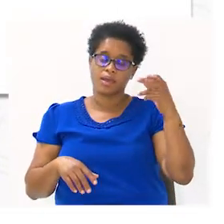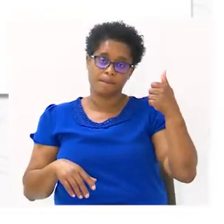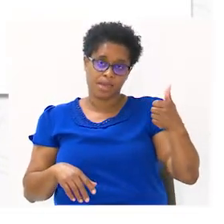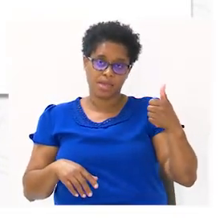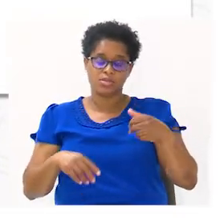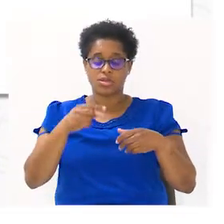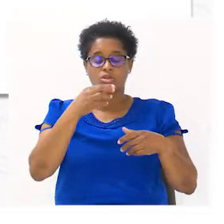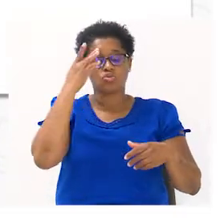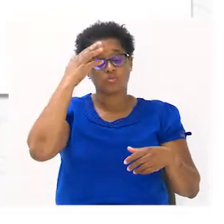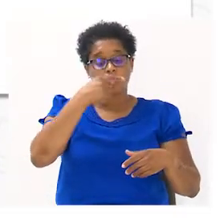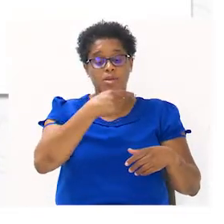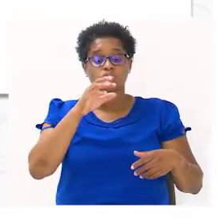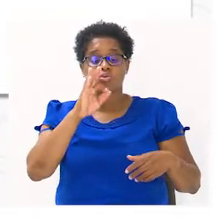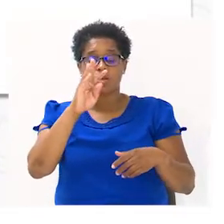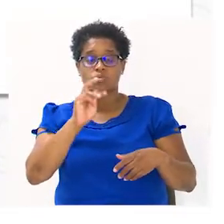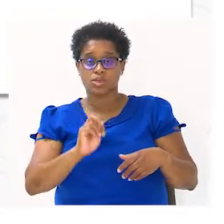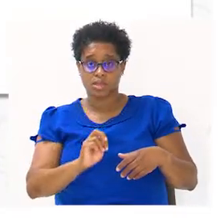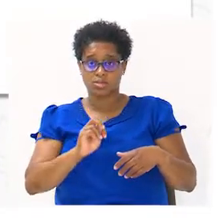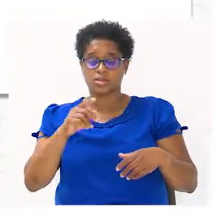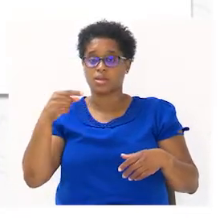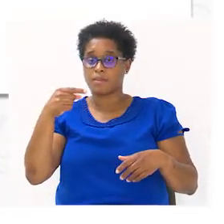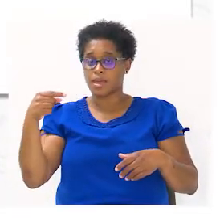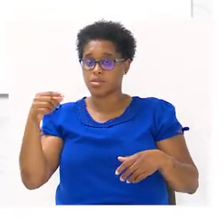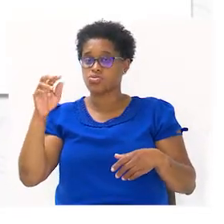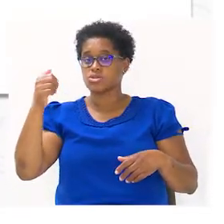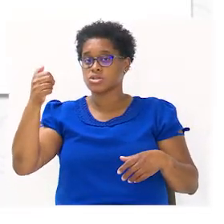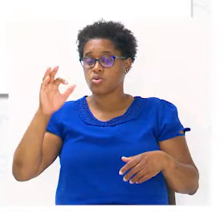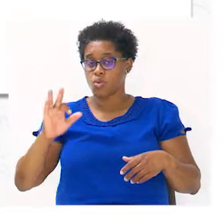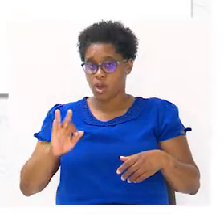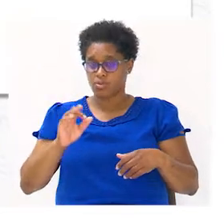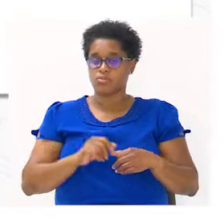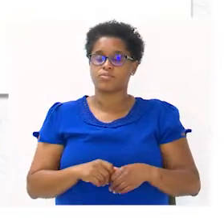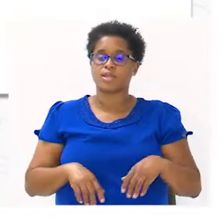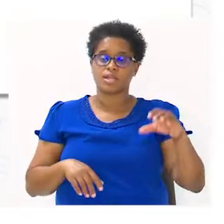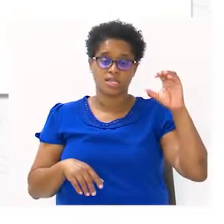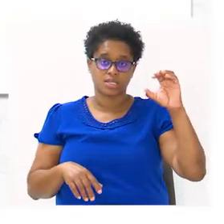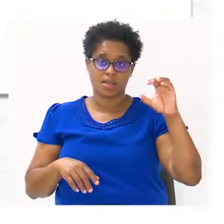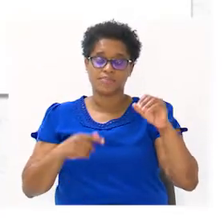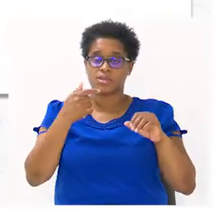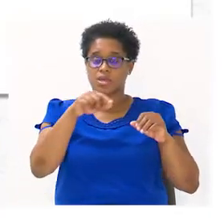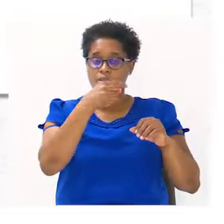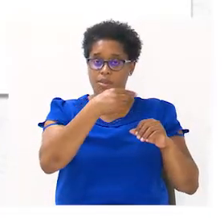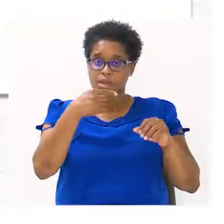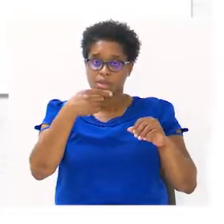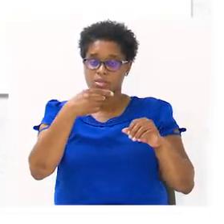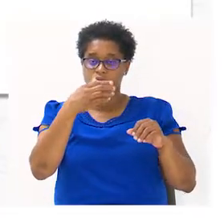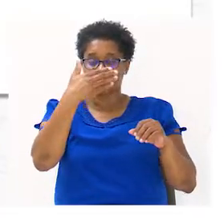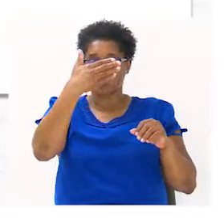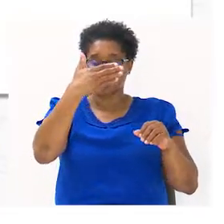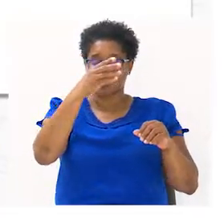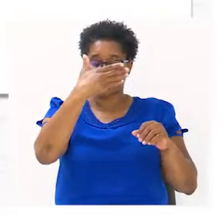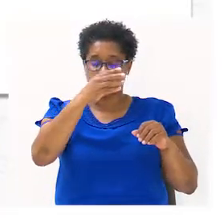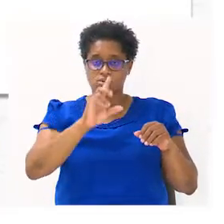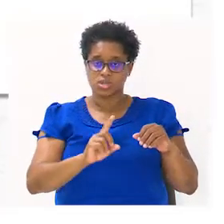B, temos os números menos 4 terços e menos 5 quartos. A linha C, menos